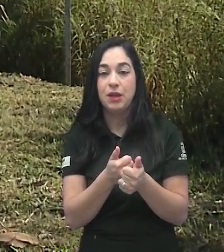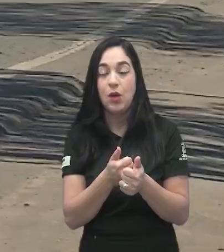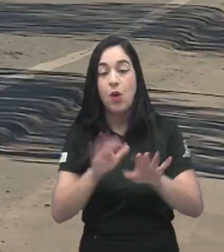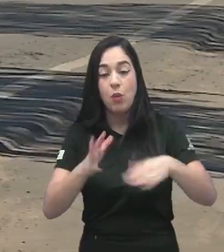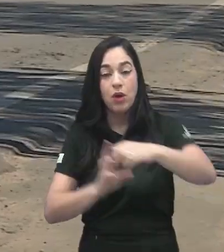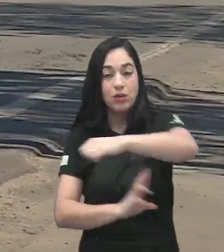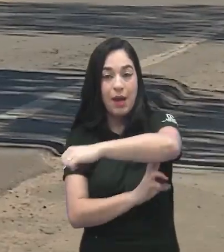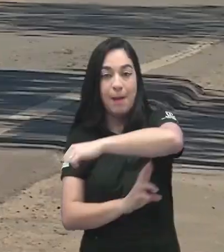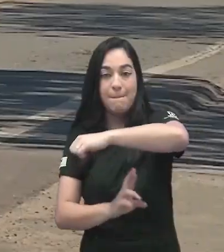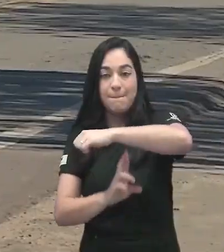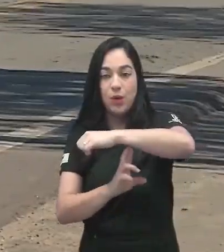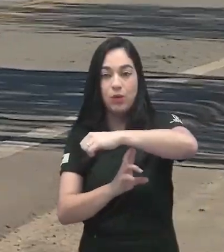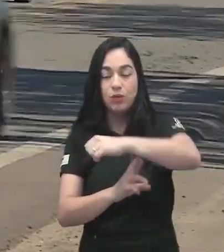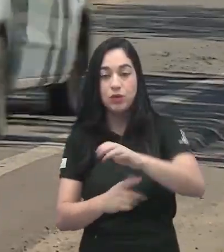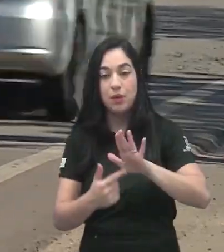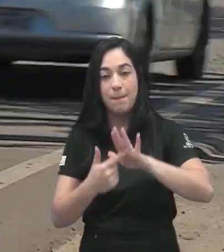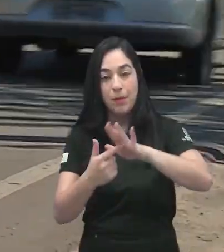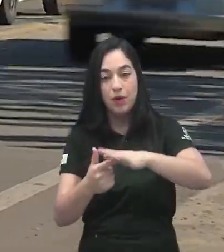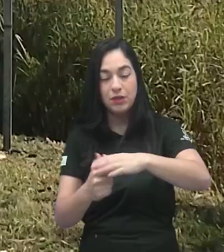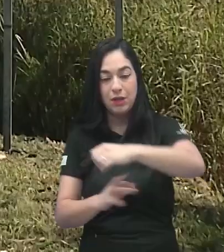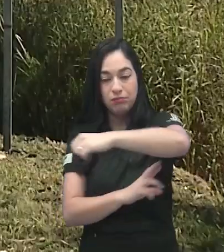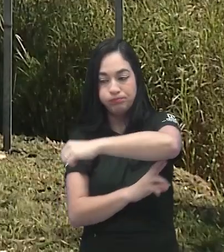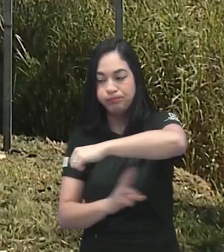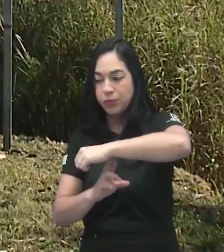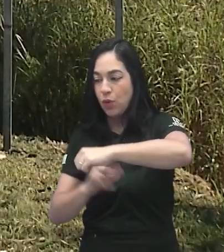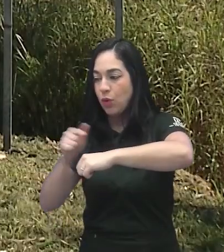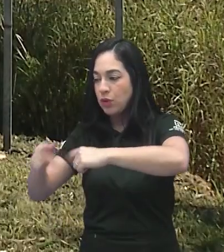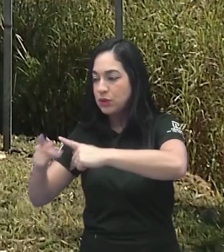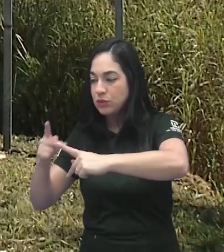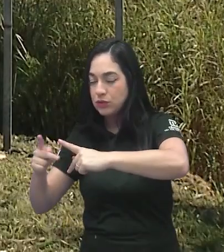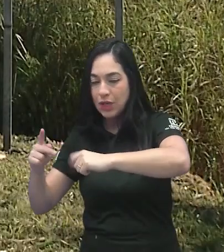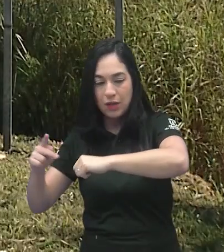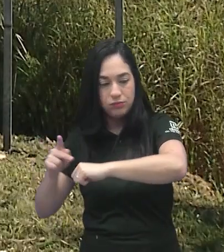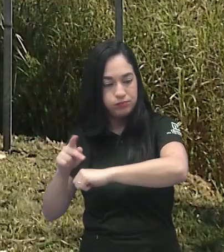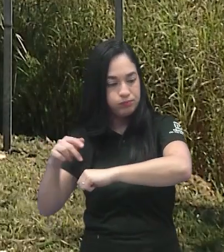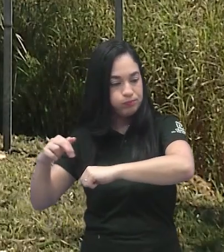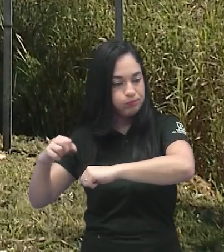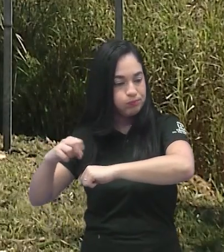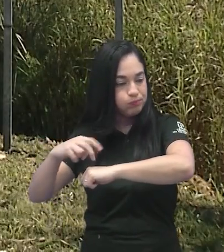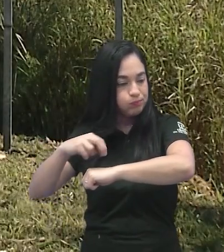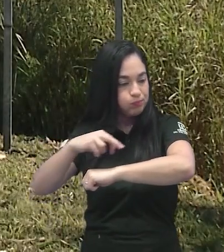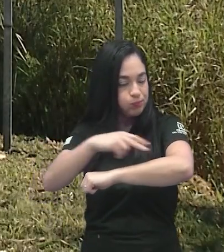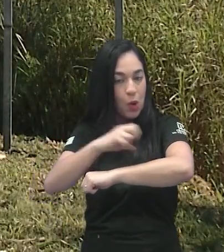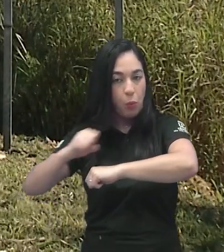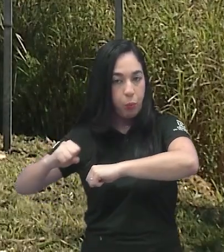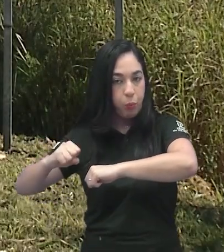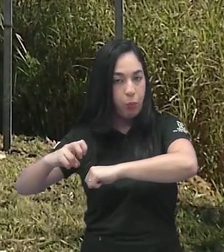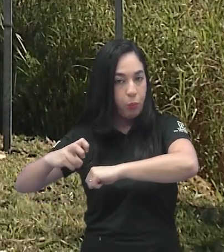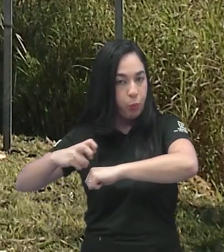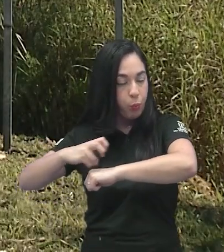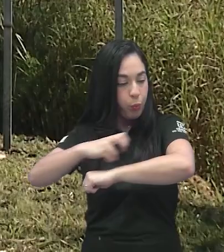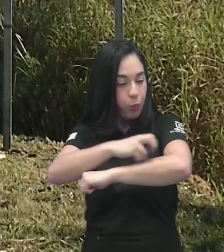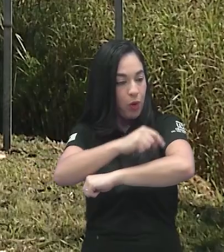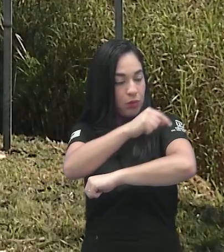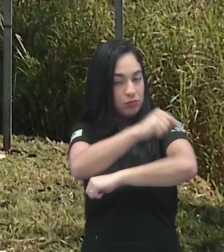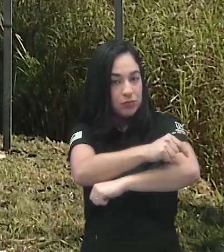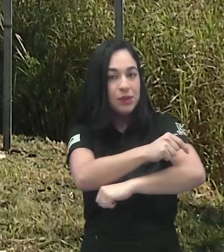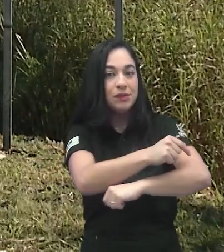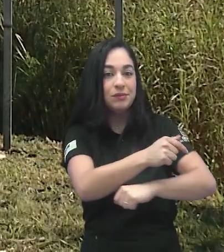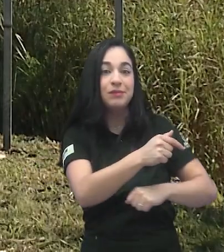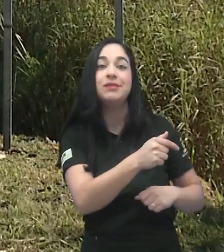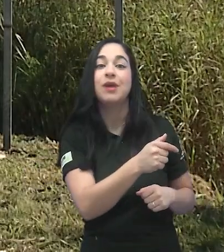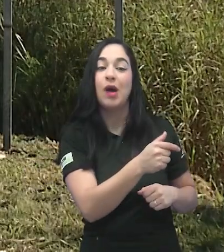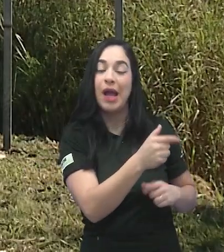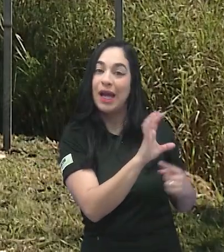municípios, atravessar a ponte significa mudar de cidade em questão de segundos, seja para trabalho